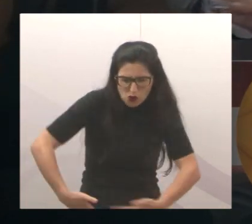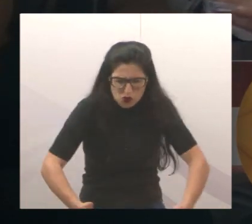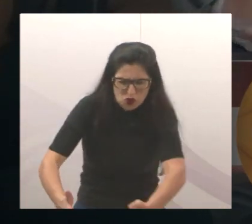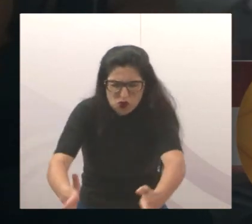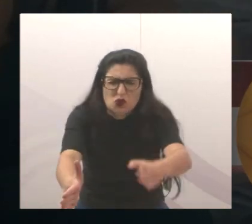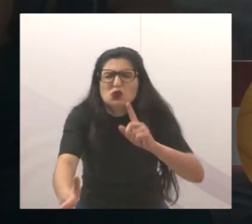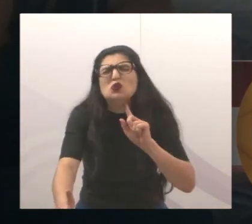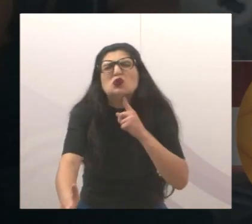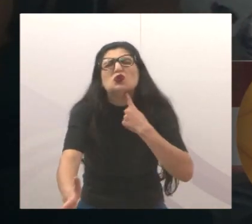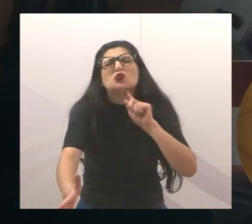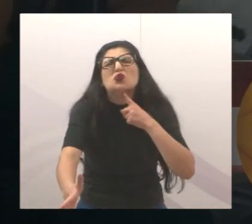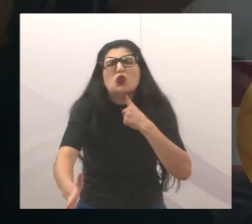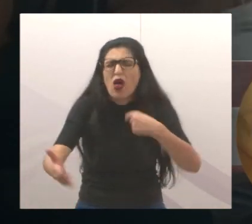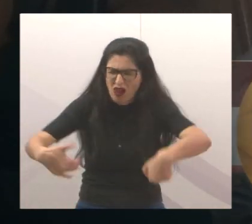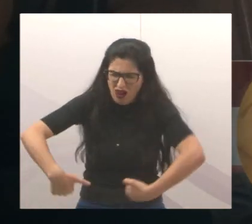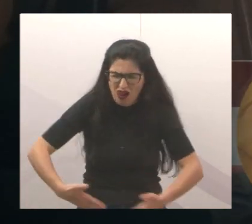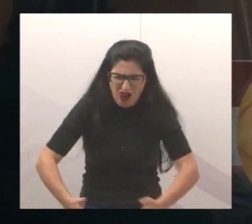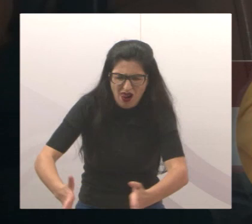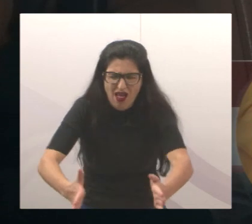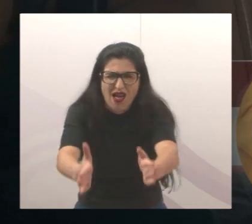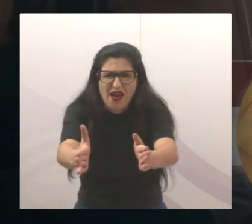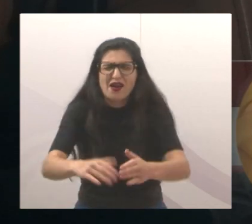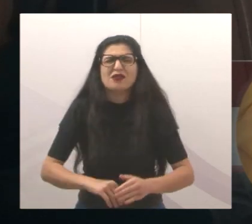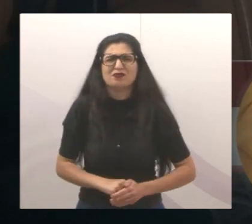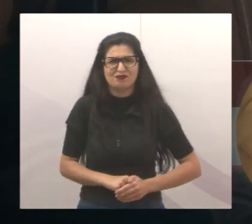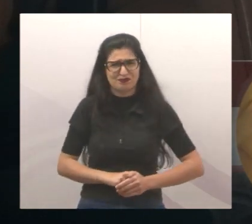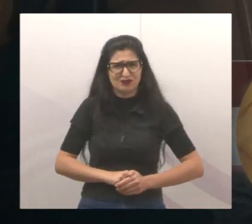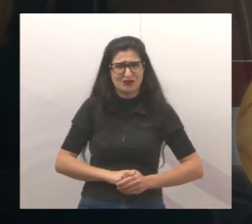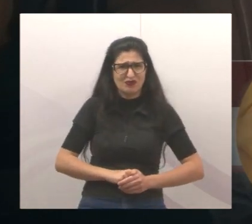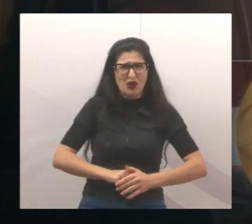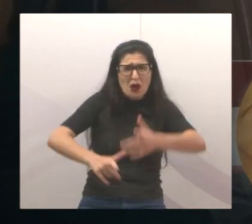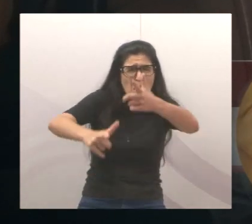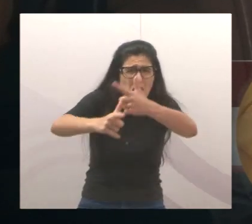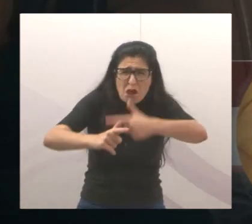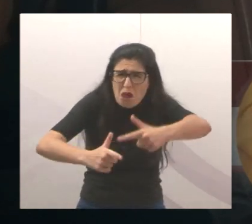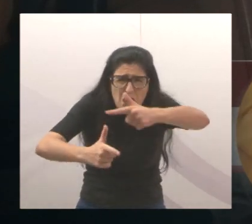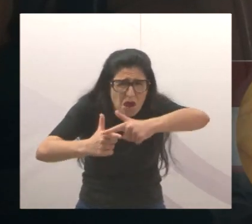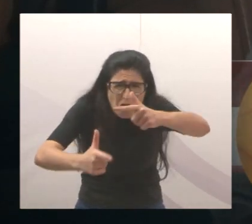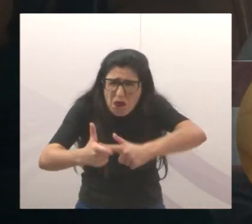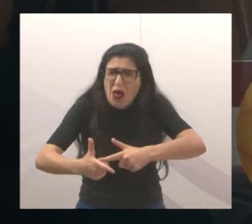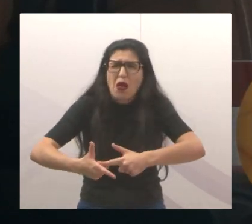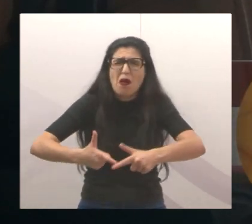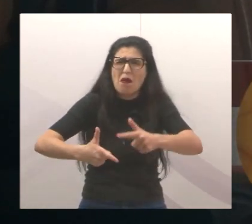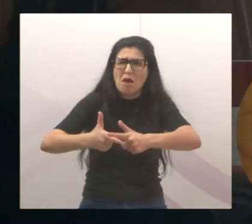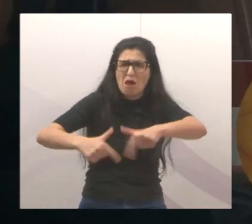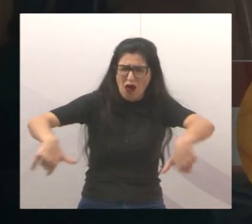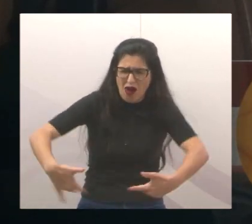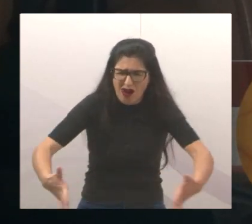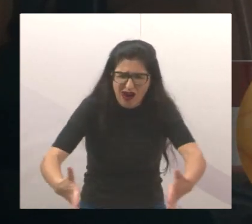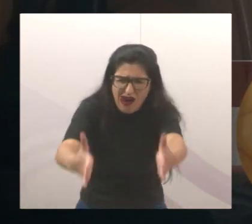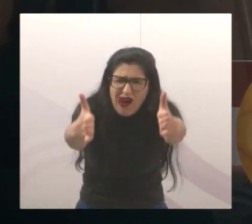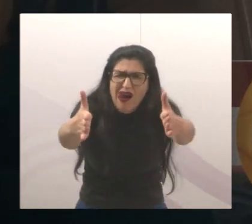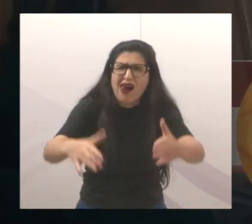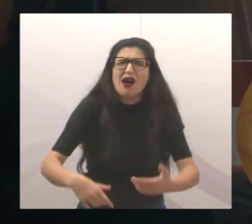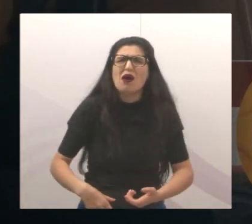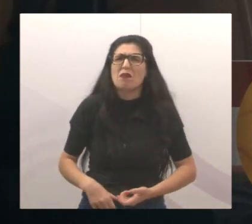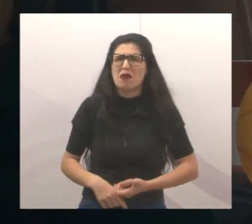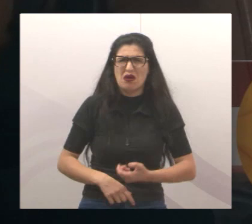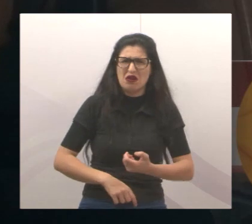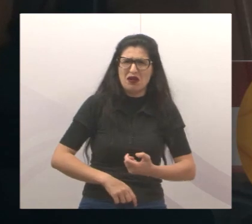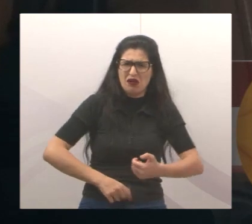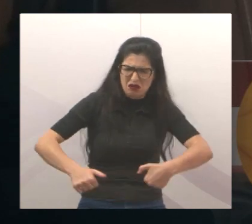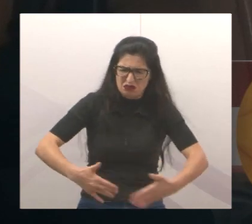no manancial, também a gente provoca uma agressão ao meio ambiente e, sobretudo, à saúde pública do